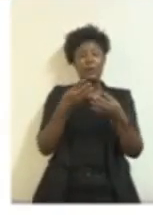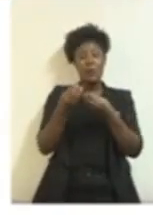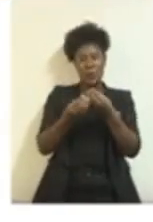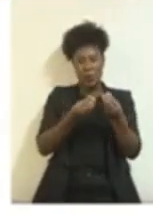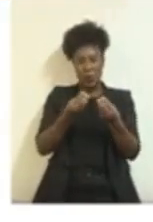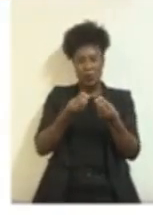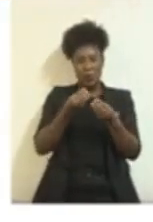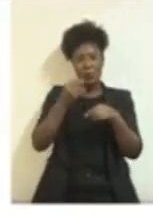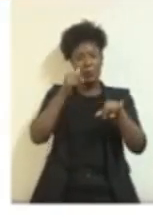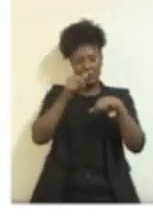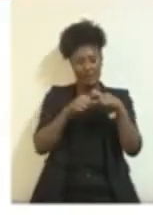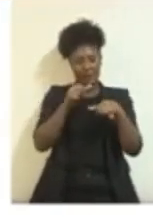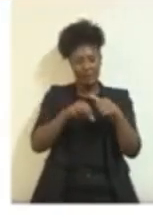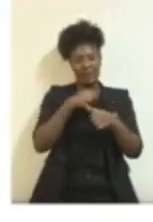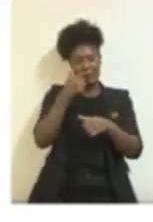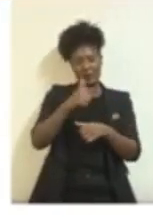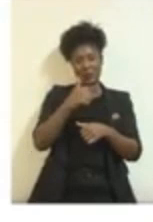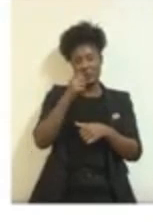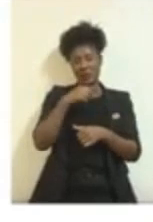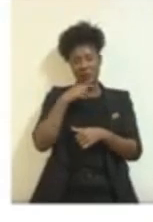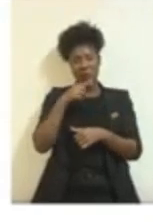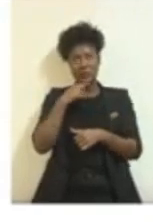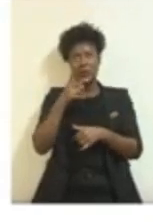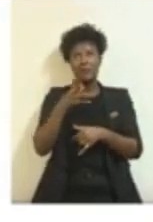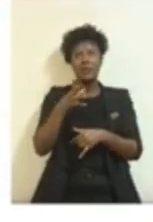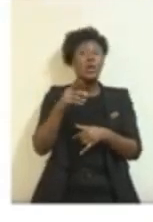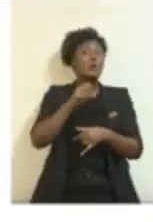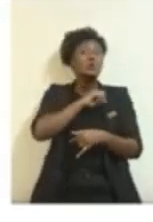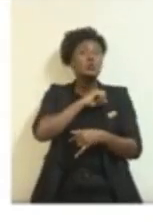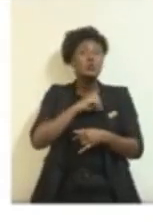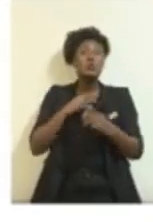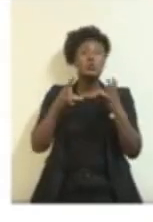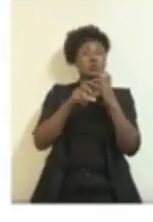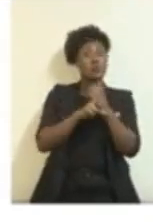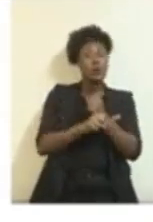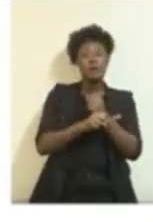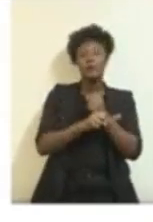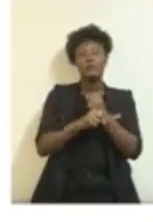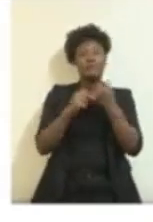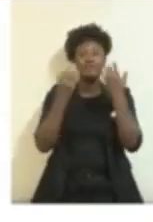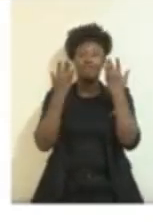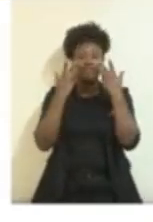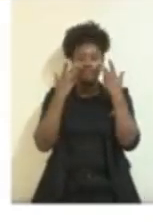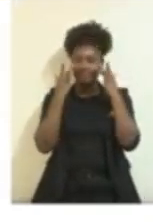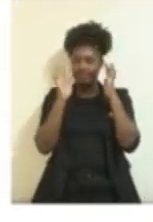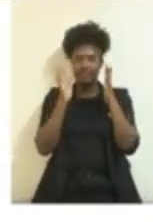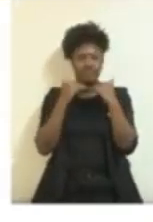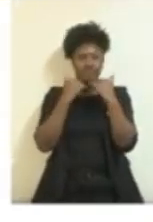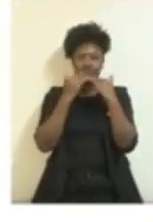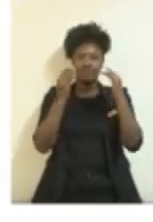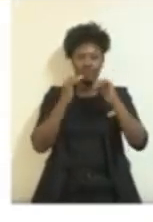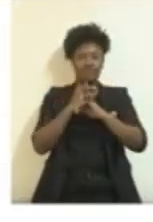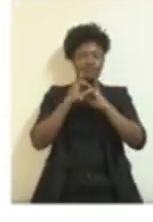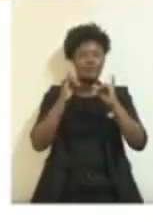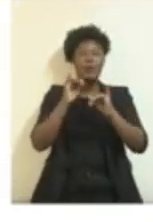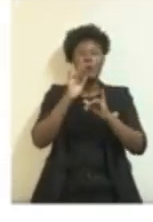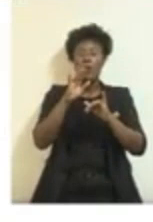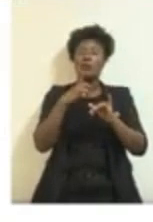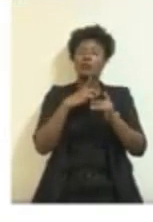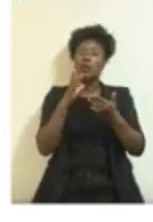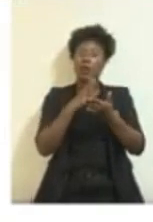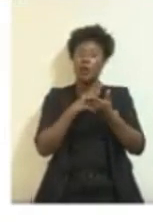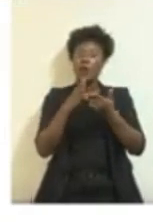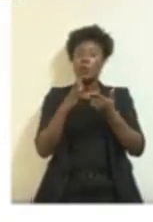números para dizer, né? Não temos um número se possivelmente uma outra espécie já foi extinto, né, pela supressão, que não tem esse